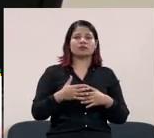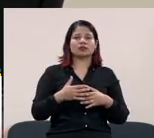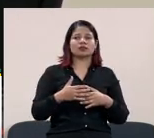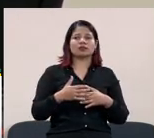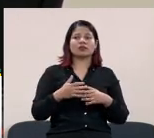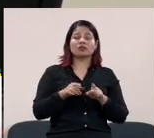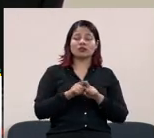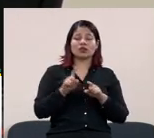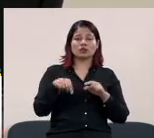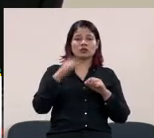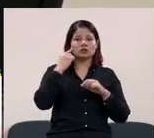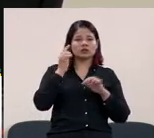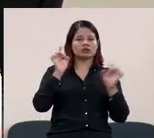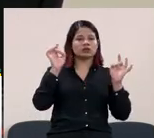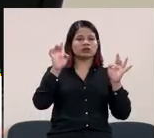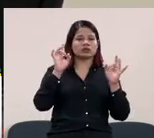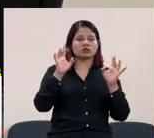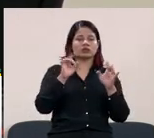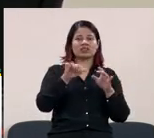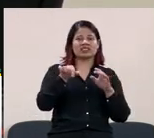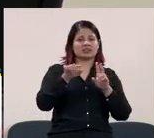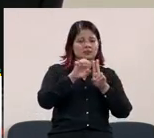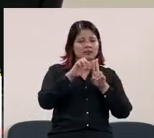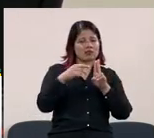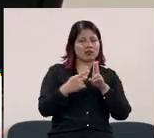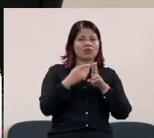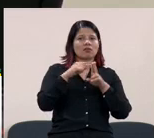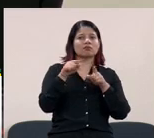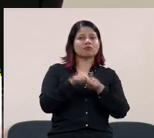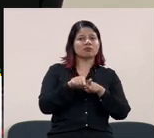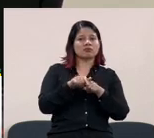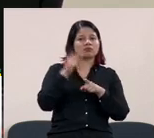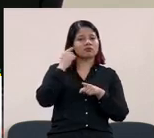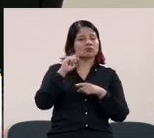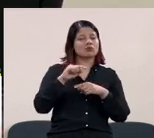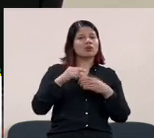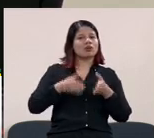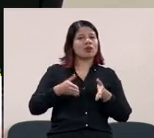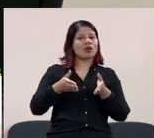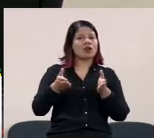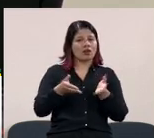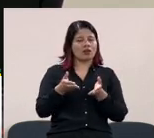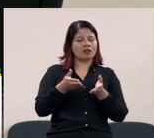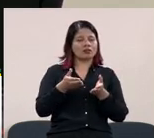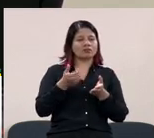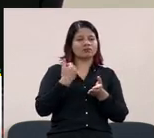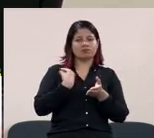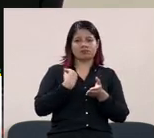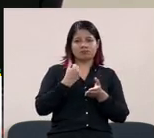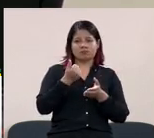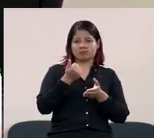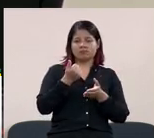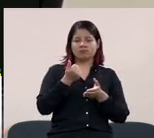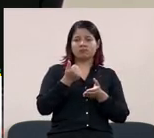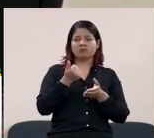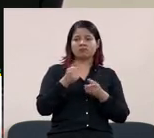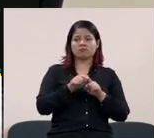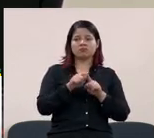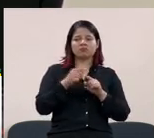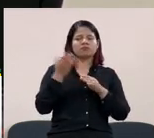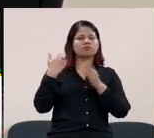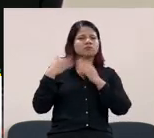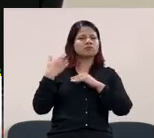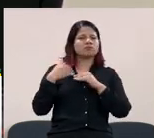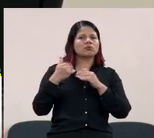exaltar esse momento que a UEAP vive. Eu tive a oportunidade, nos primeiros dias de mandato, quando